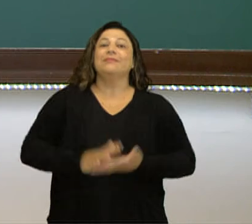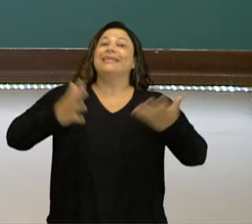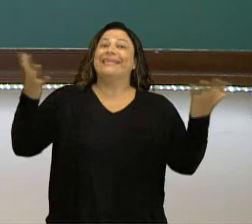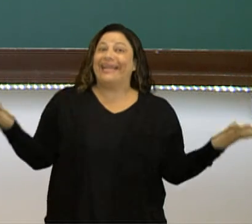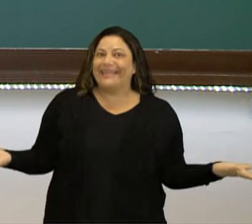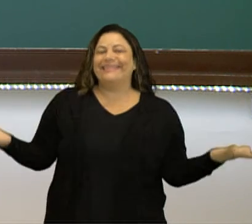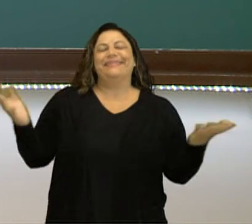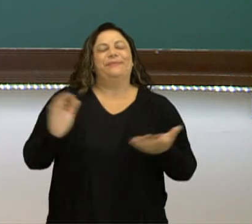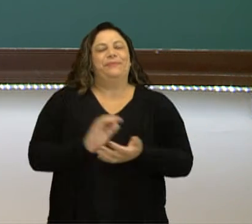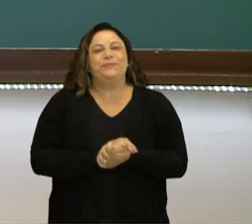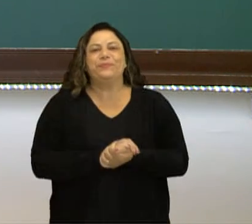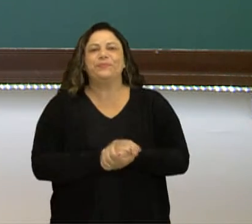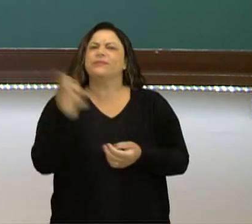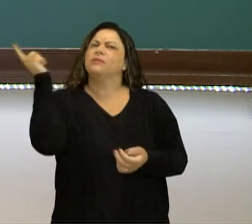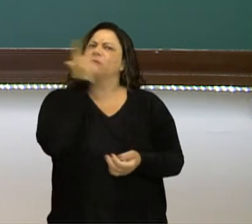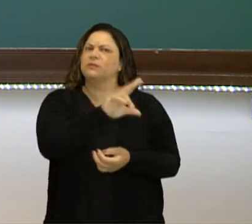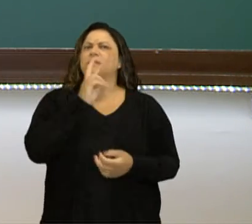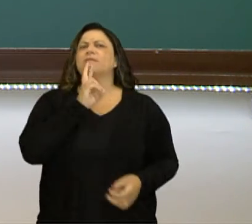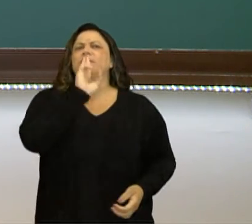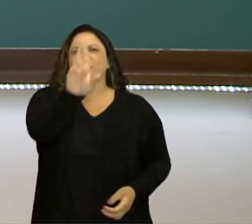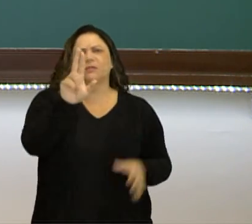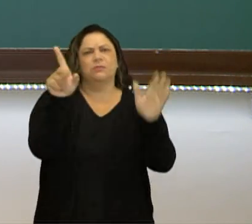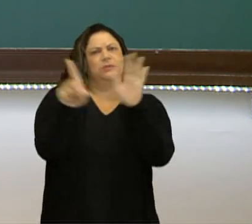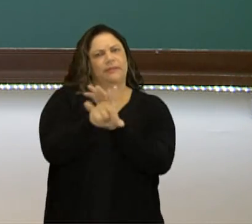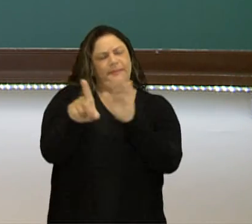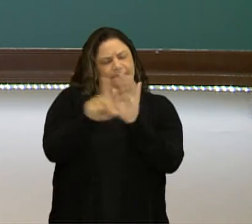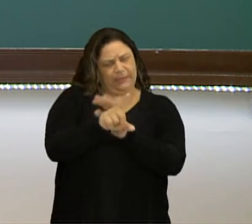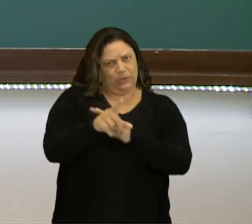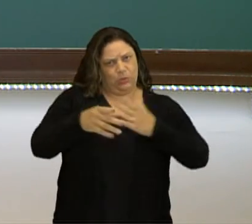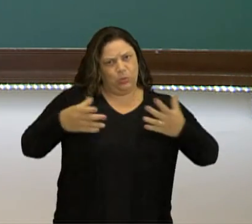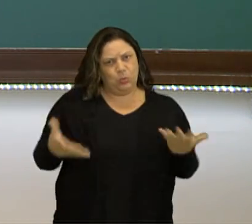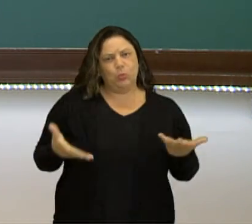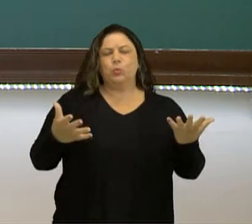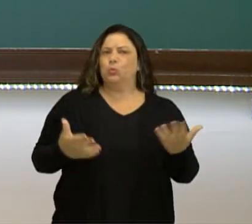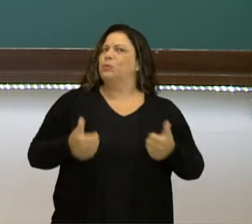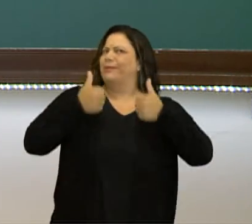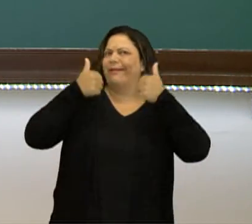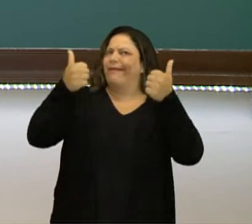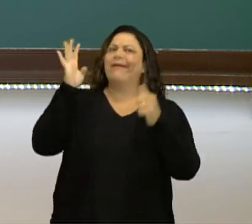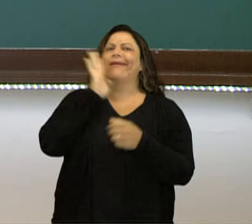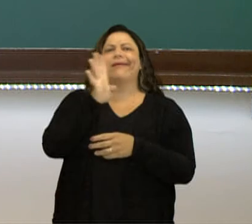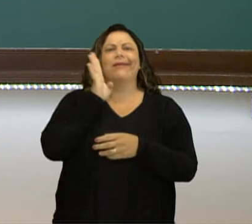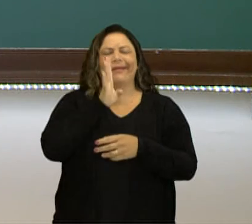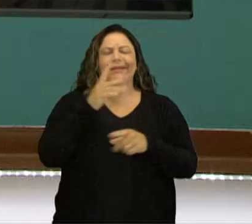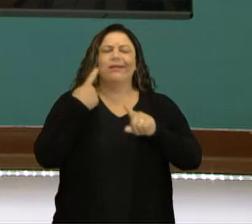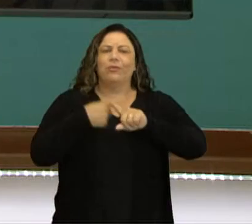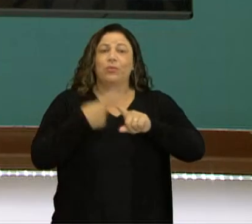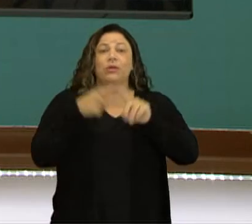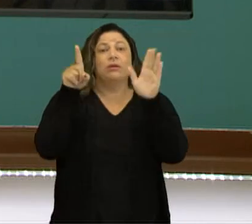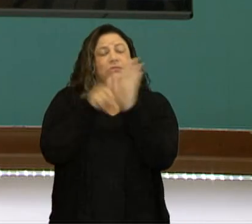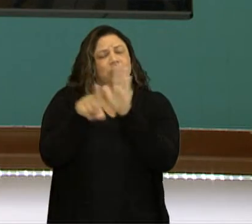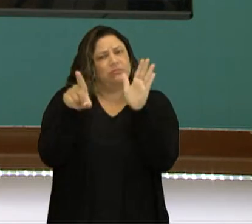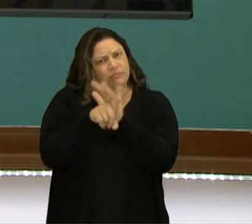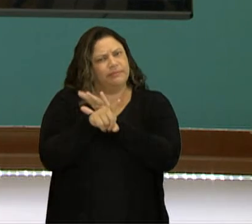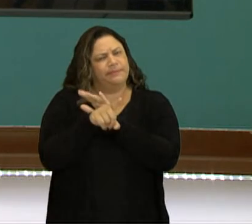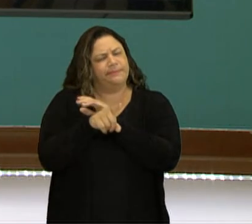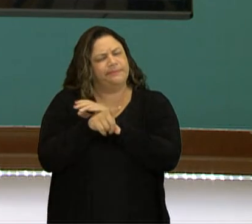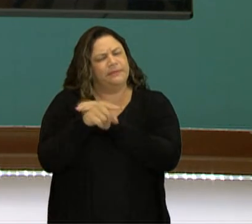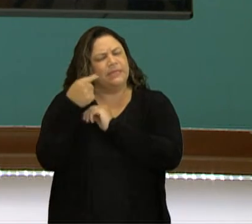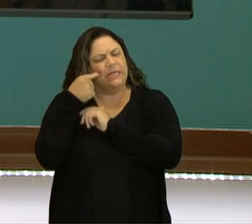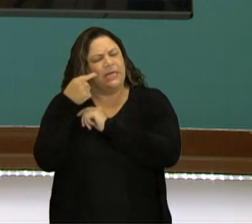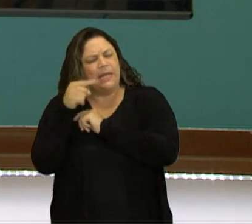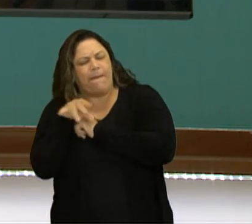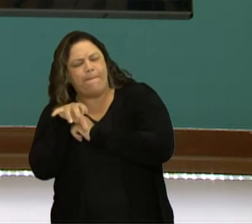E aí, meus queridos, conseguiram resolver a questão? Cara, show de bola, né? Essa aqui é uma questão que normalmente pega malandro. De